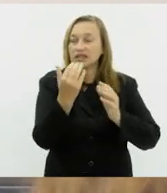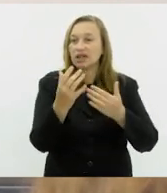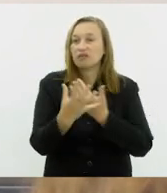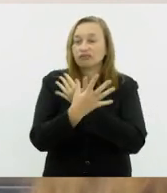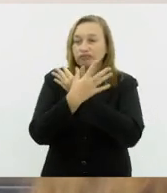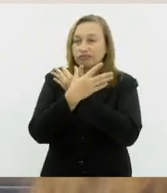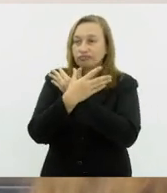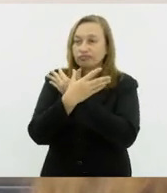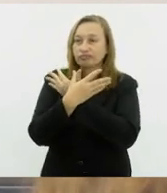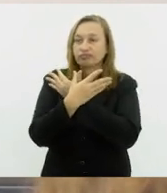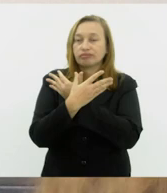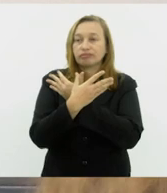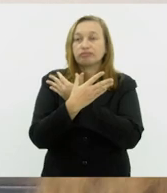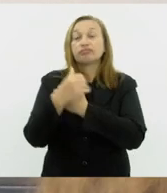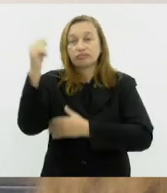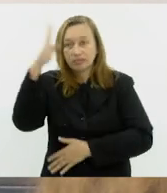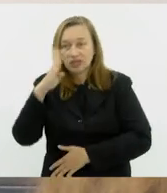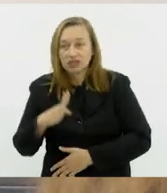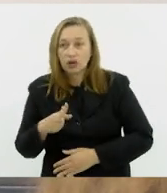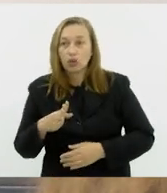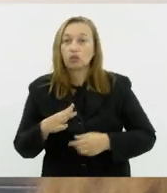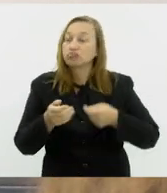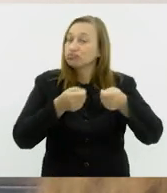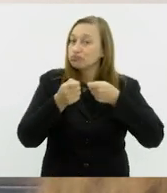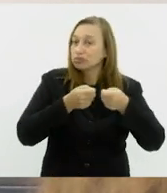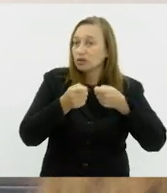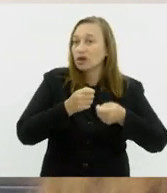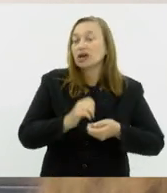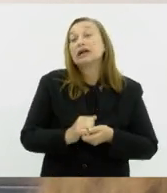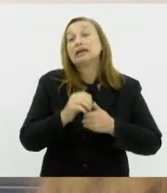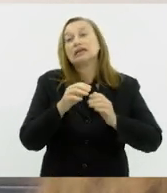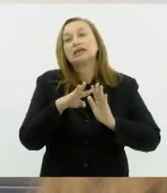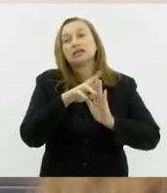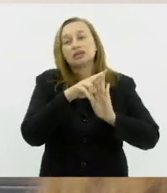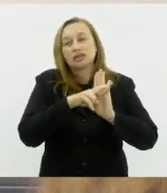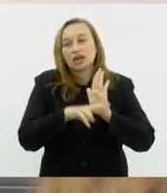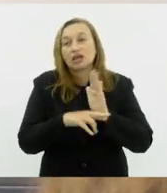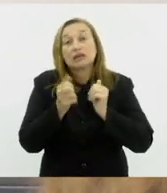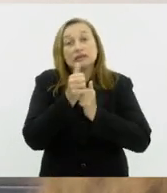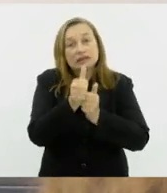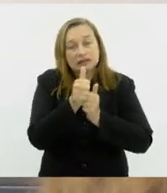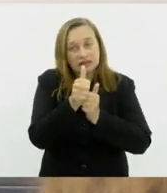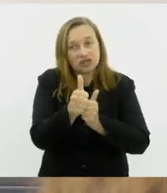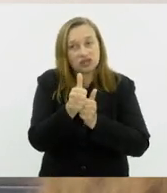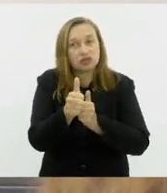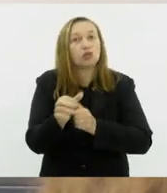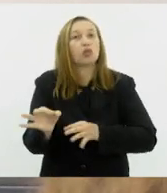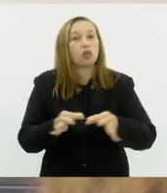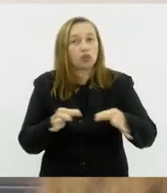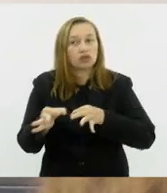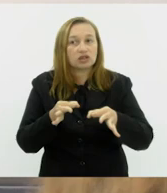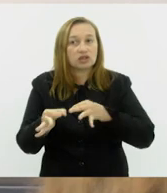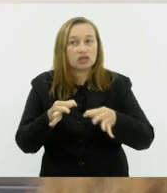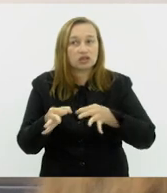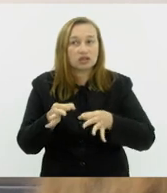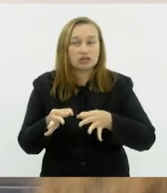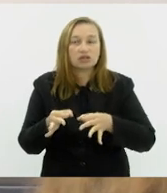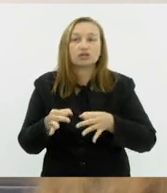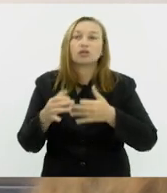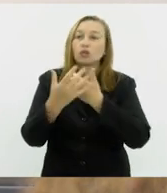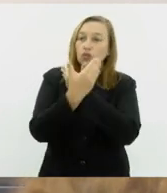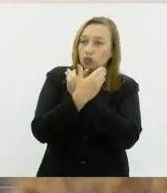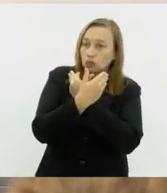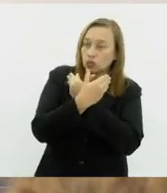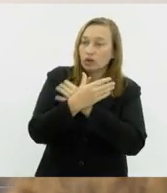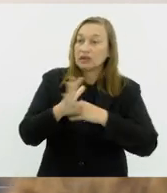controlar e gerenciar o espaço aéreo brasileiro, seguindo as diretrizes da Organização da Aviação Civil Internacional,